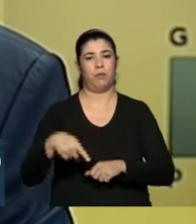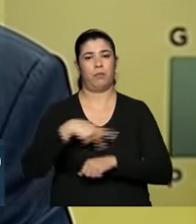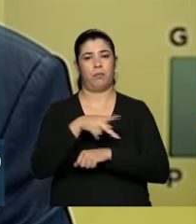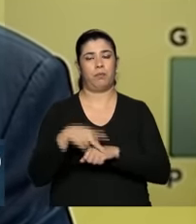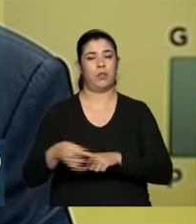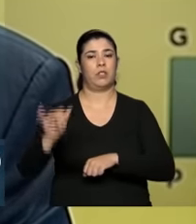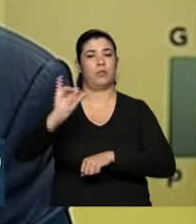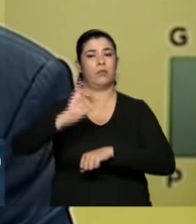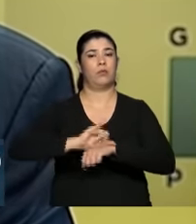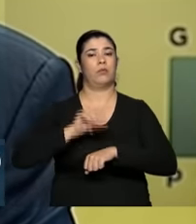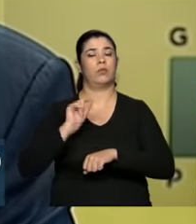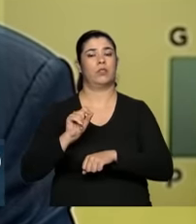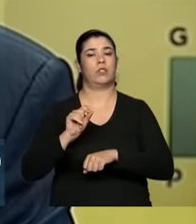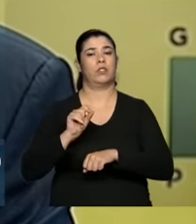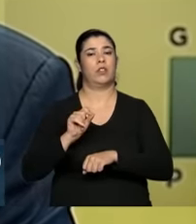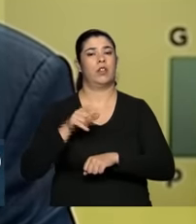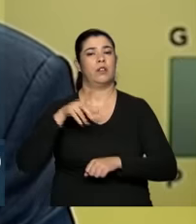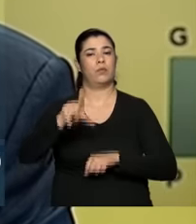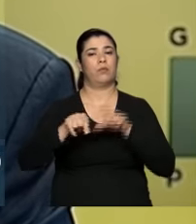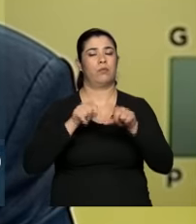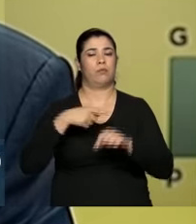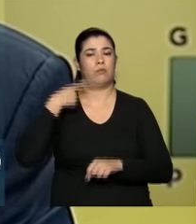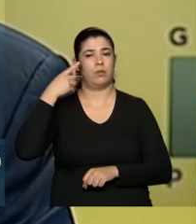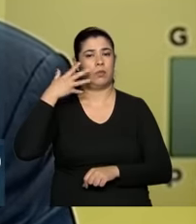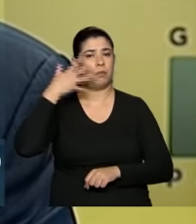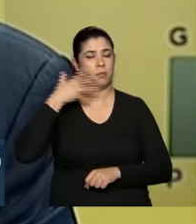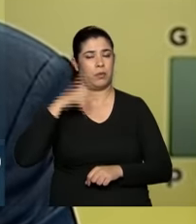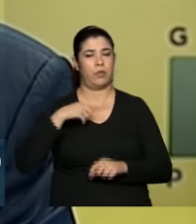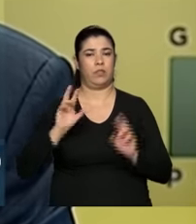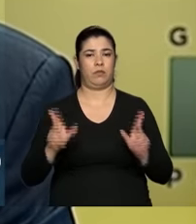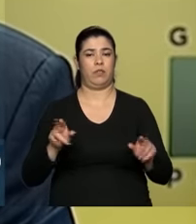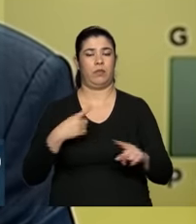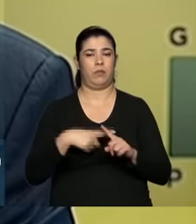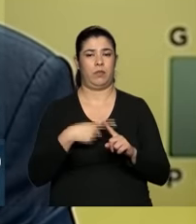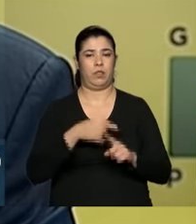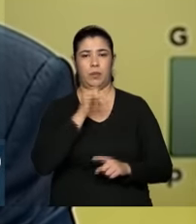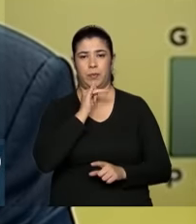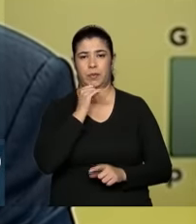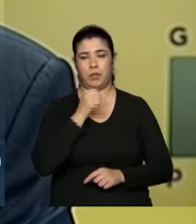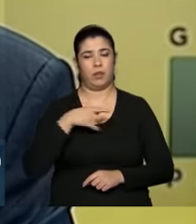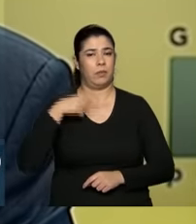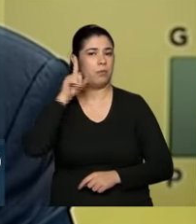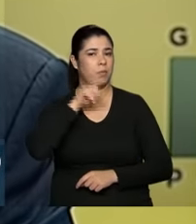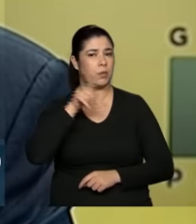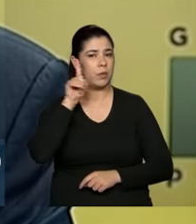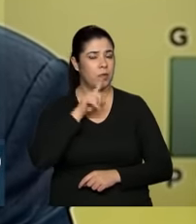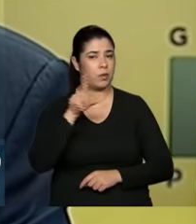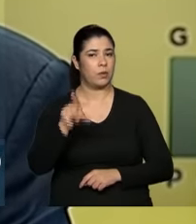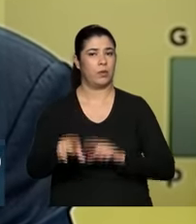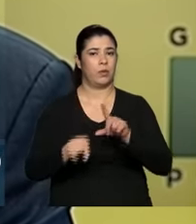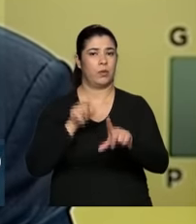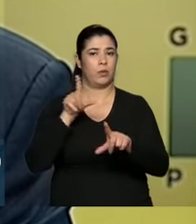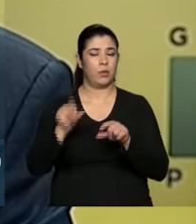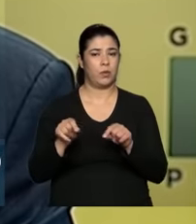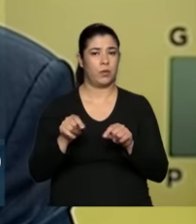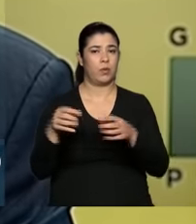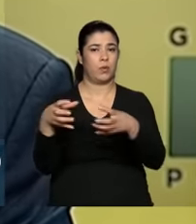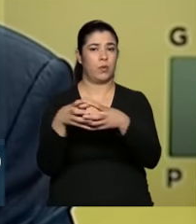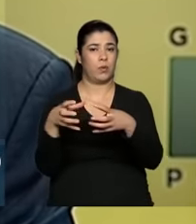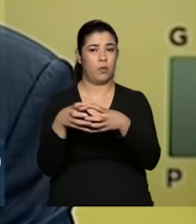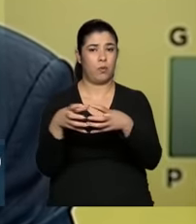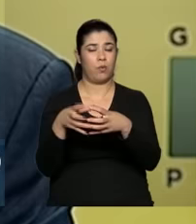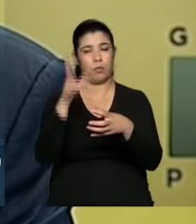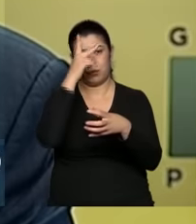vitoriosos, tomaram uma política totalmente diferente. Os Estados Unidos fizeram a lei de acesso dos veteranos de guerra à universidade.